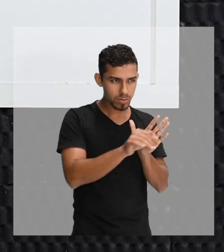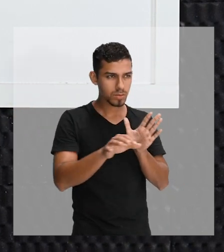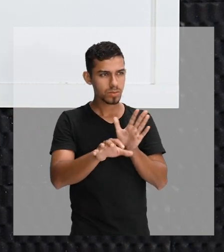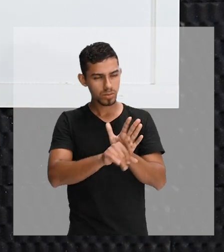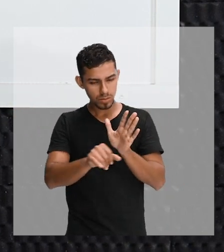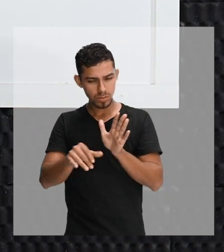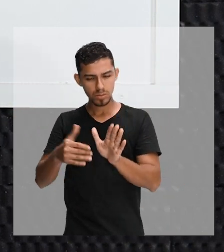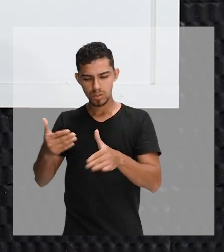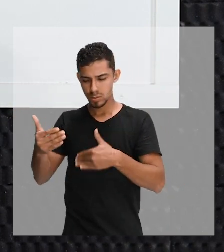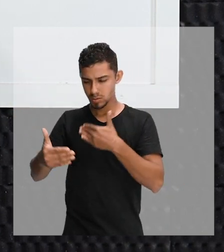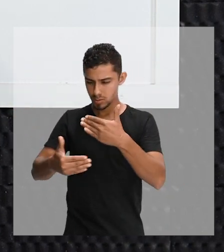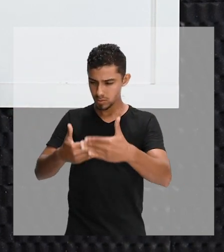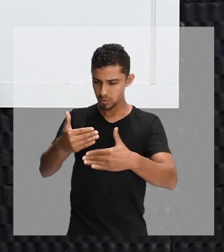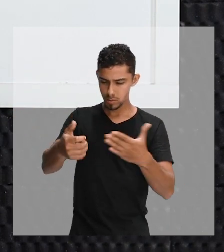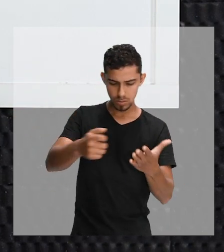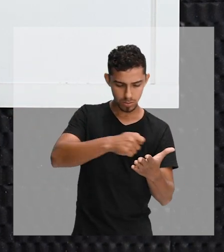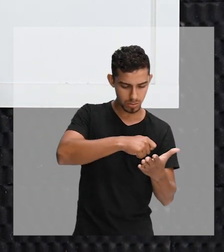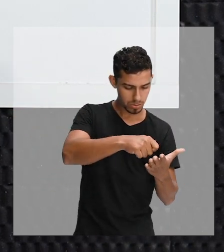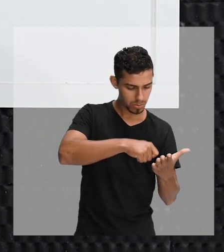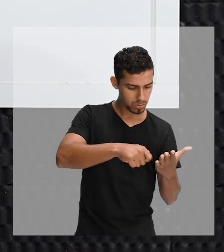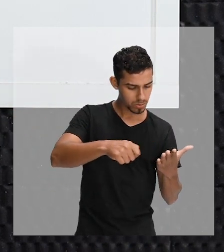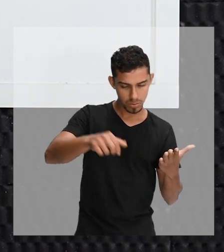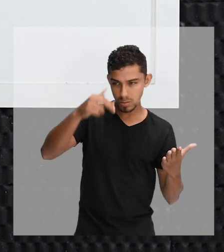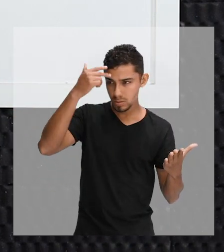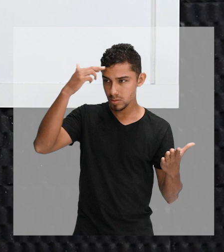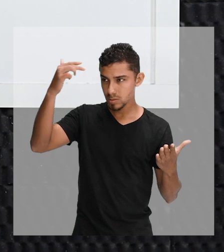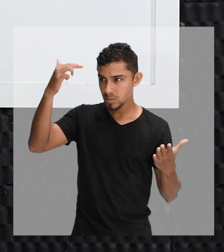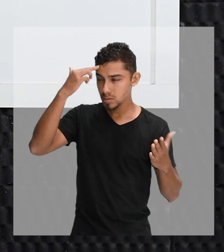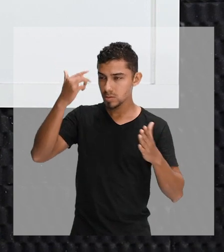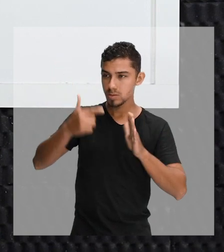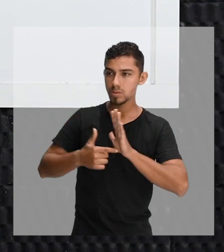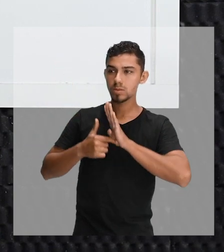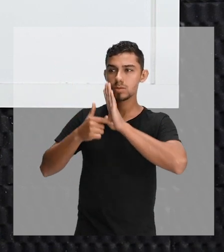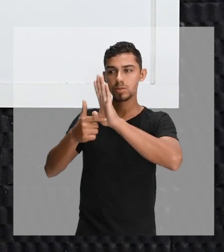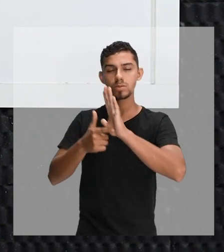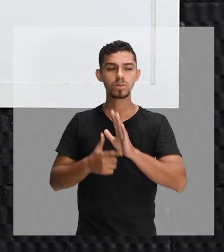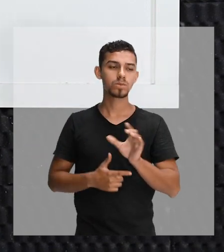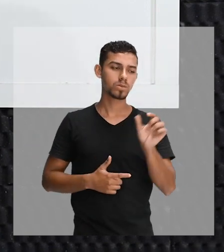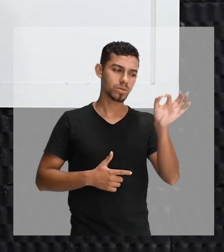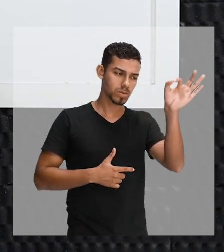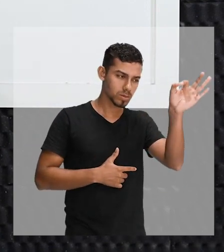histórias, canalizando intenções, mostrando aquilo que dá certo